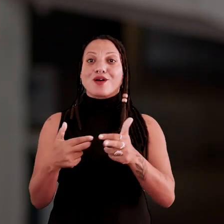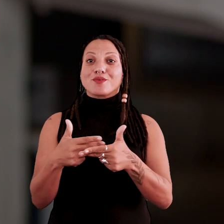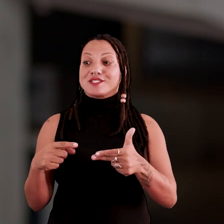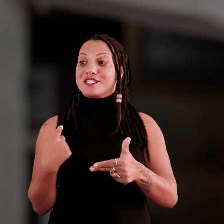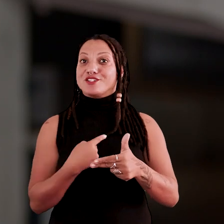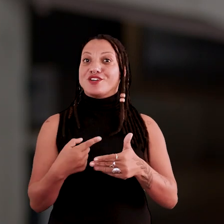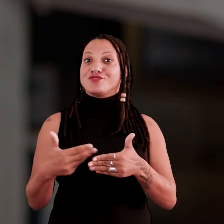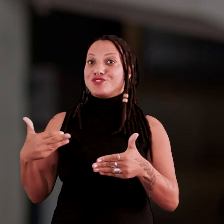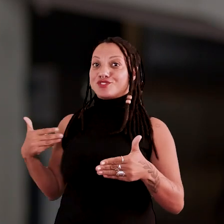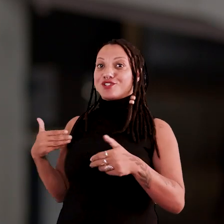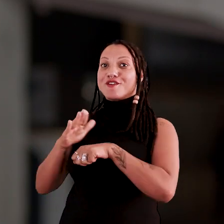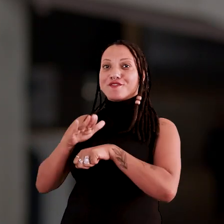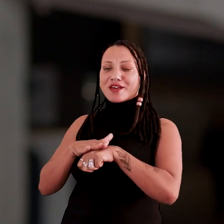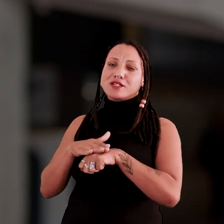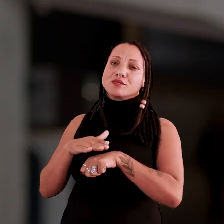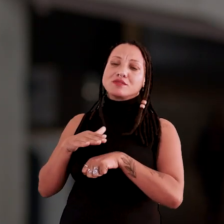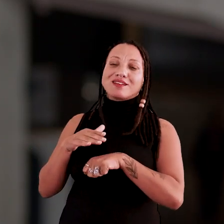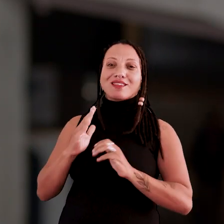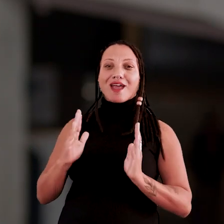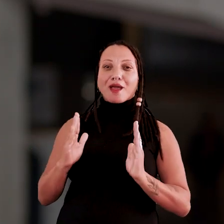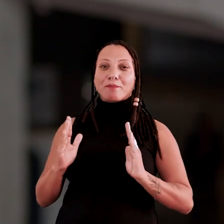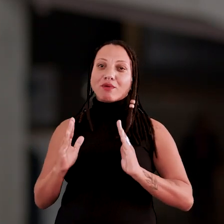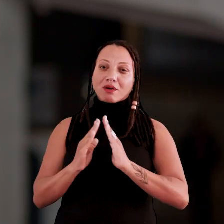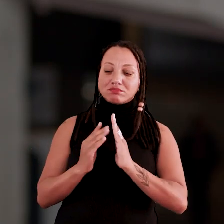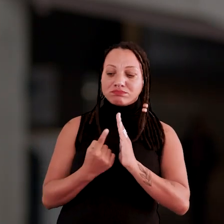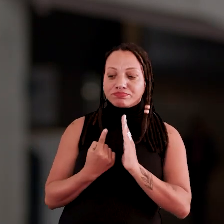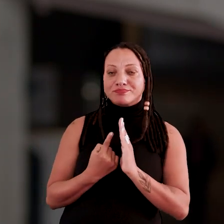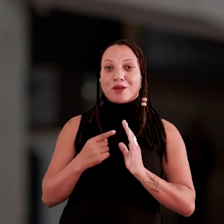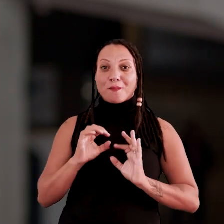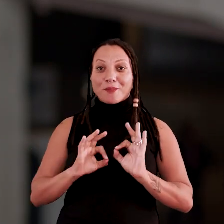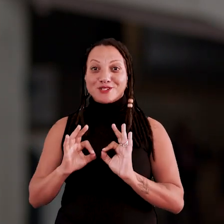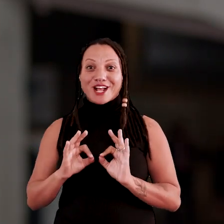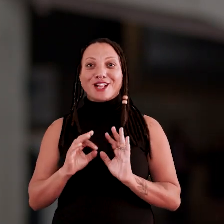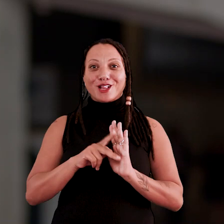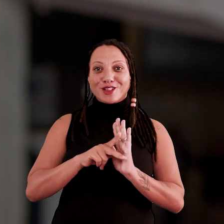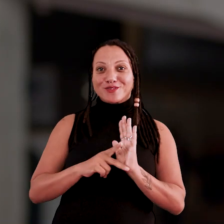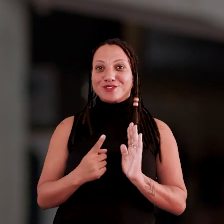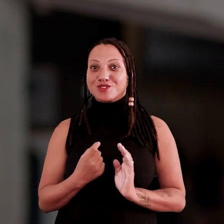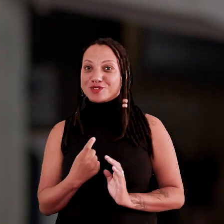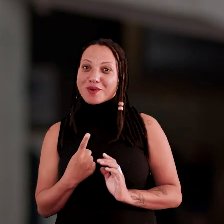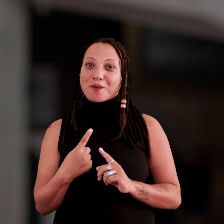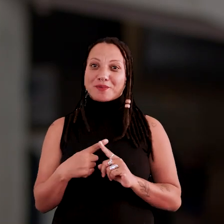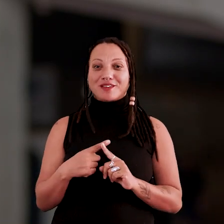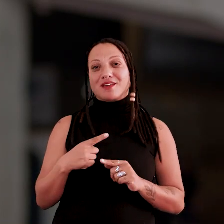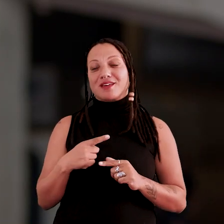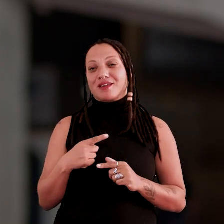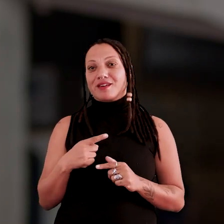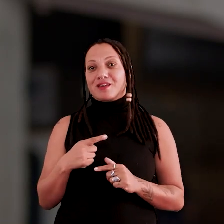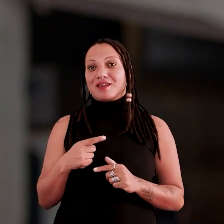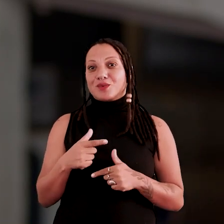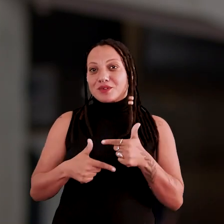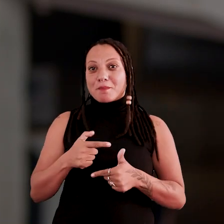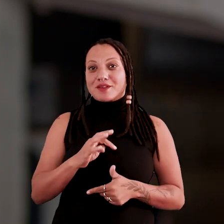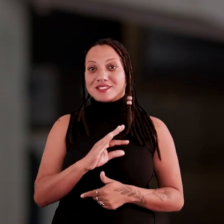que vinham da faculdade já com vontade de pesquisar e de ir mais atrás. Então, o projeto em si começou com uma intenção de